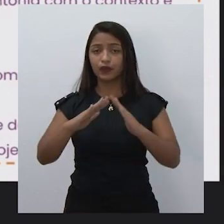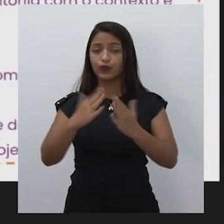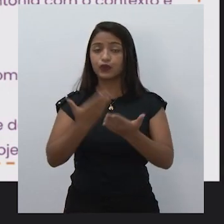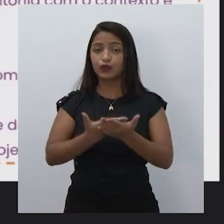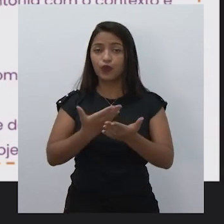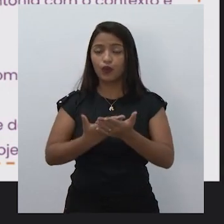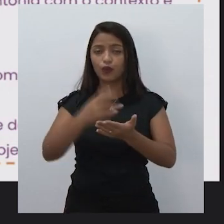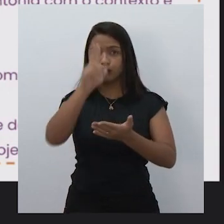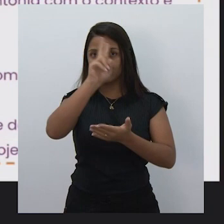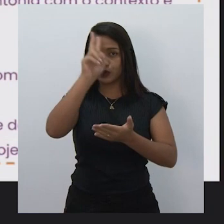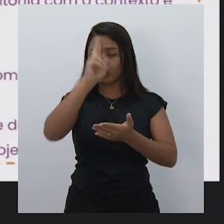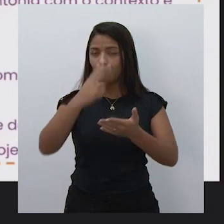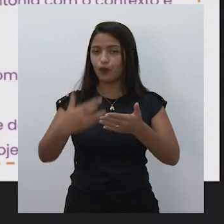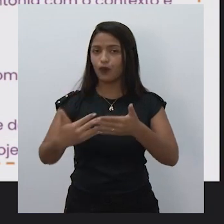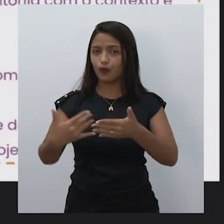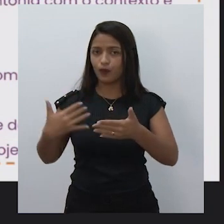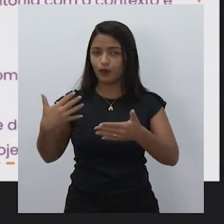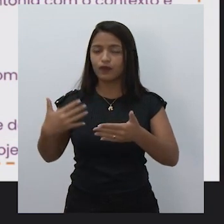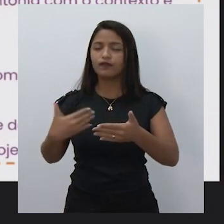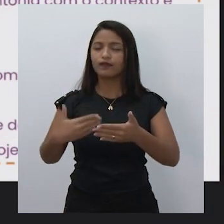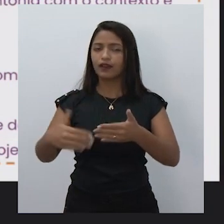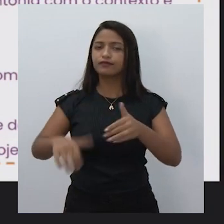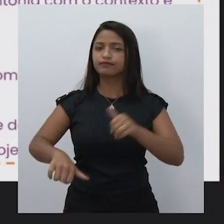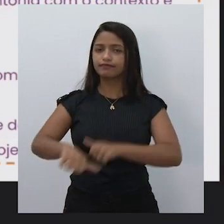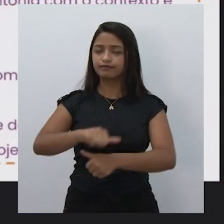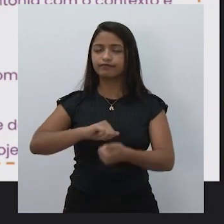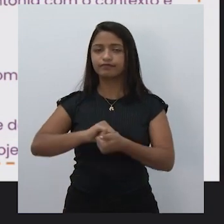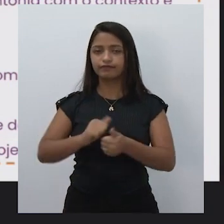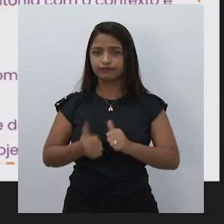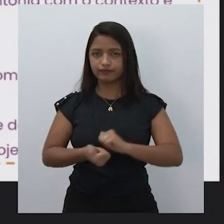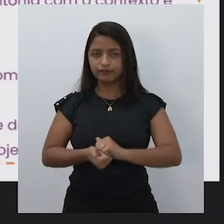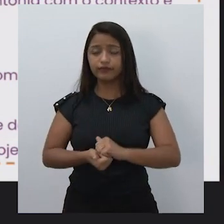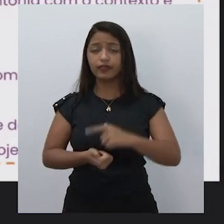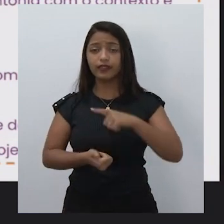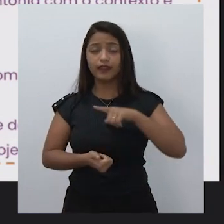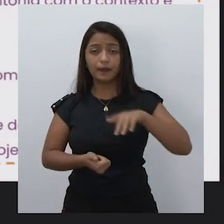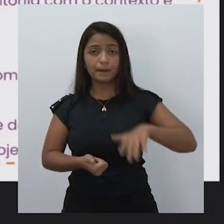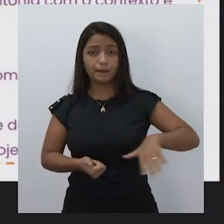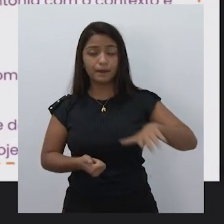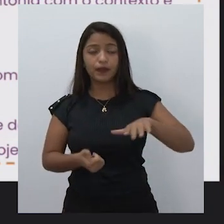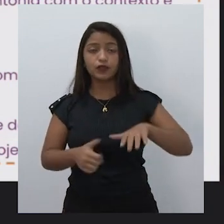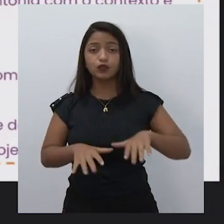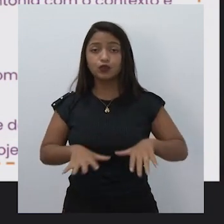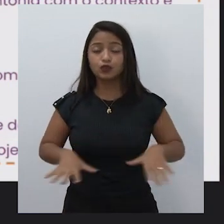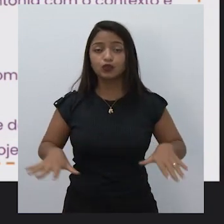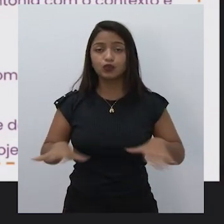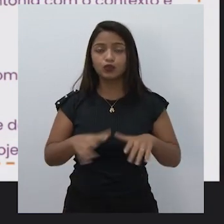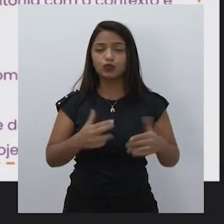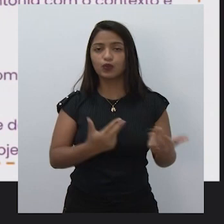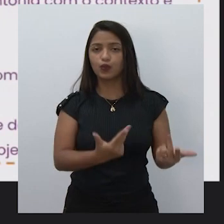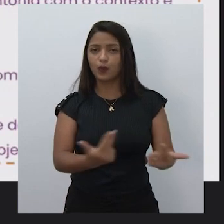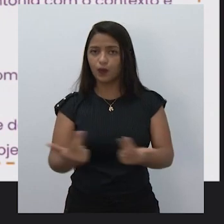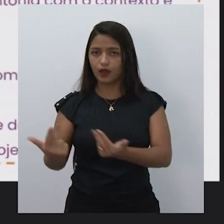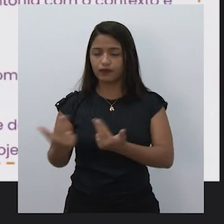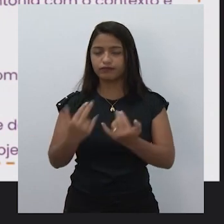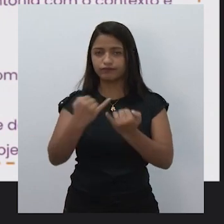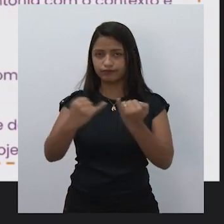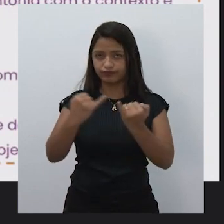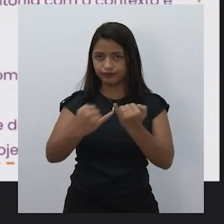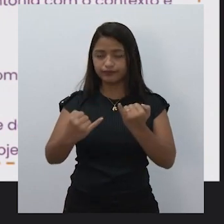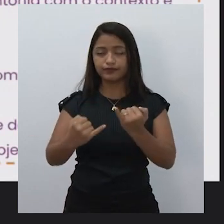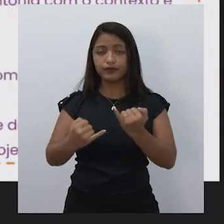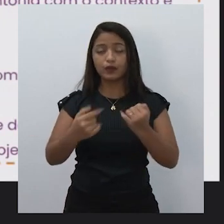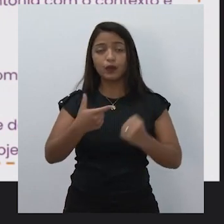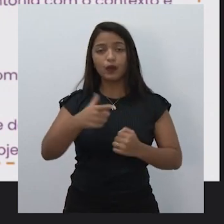ter uma personalização. Ele tem uma parte que é comum e uma parte que é muito específica,